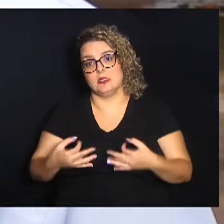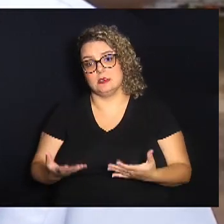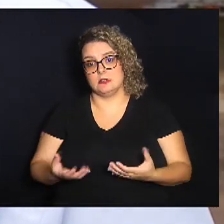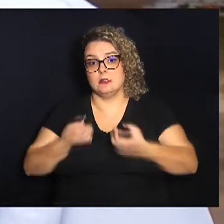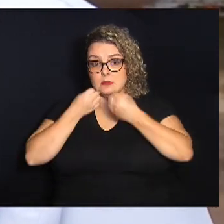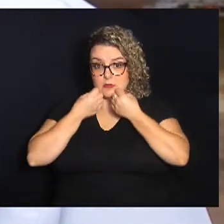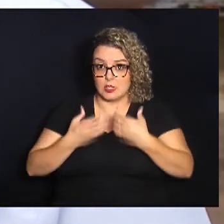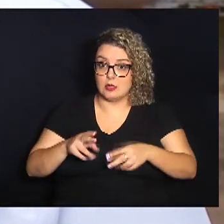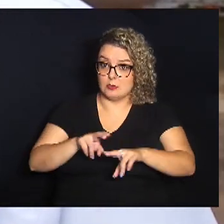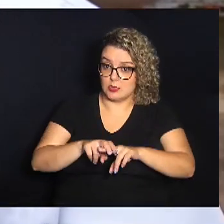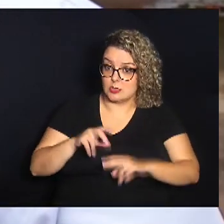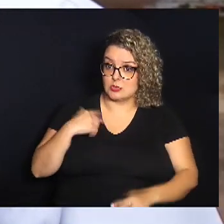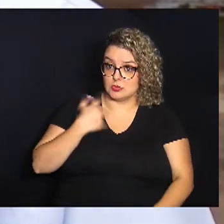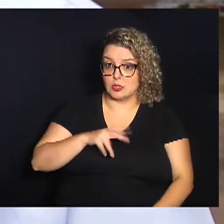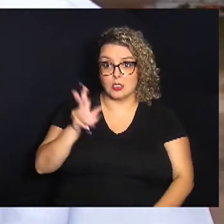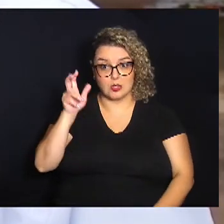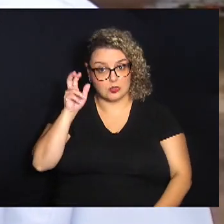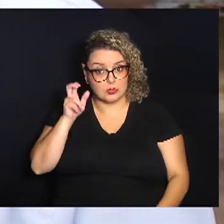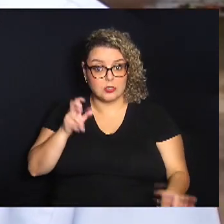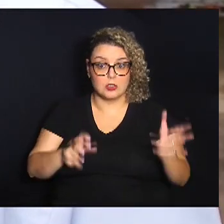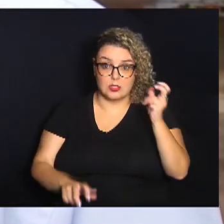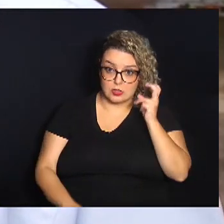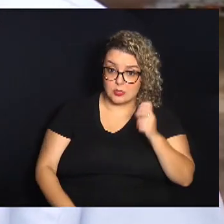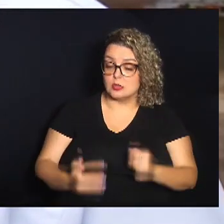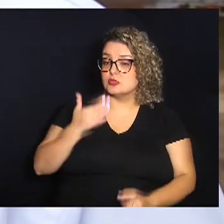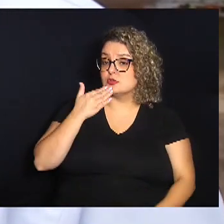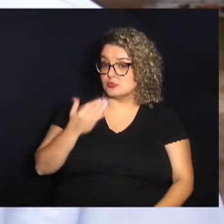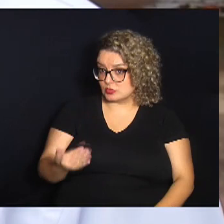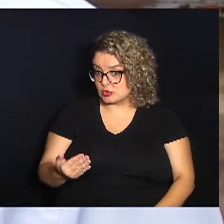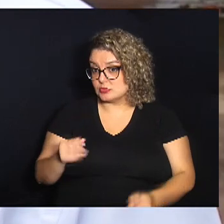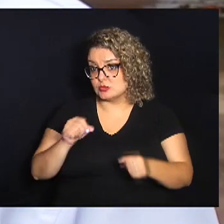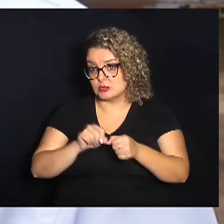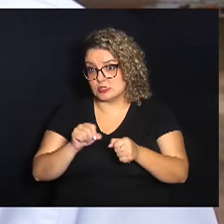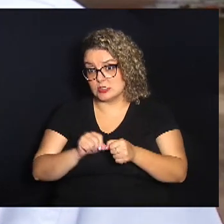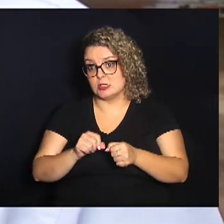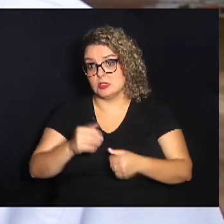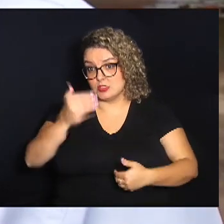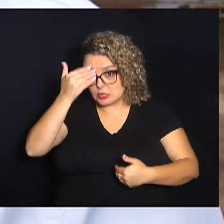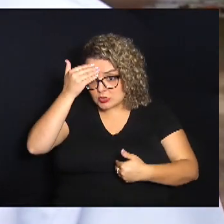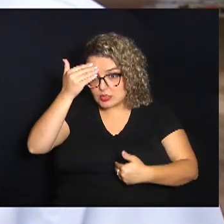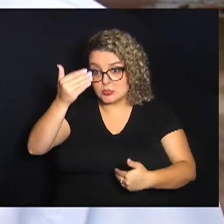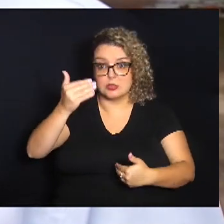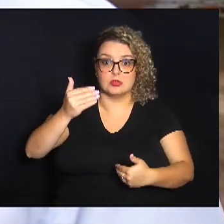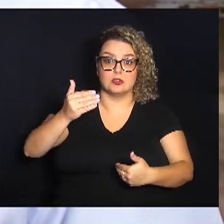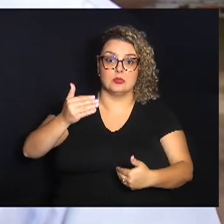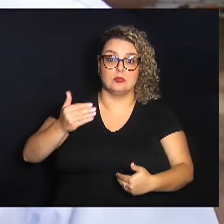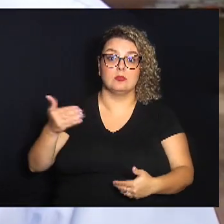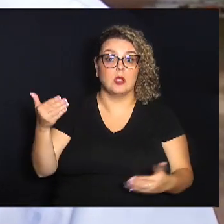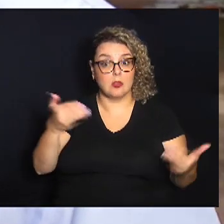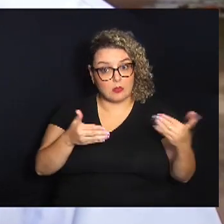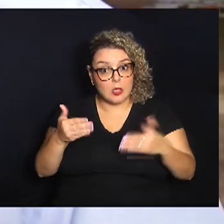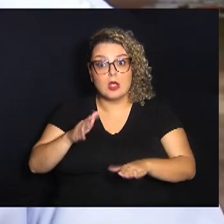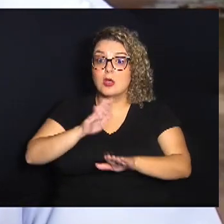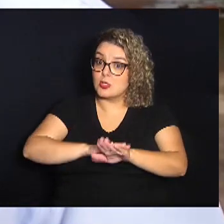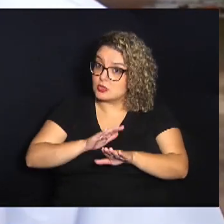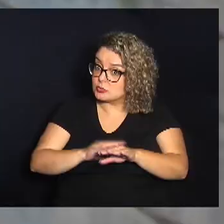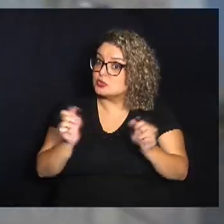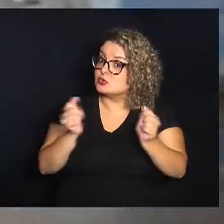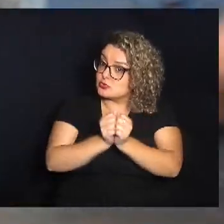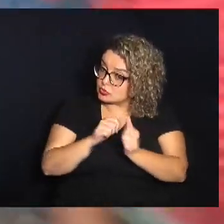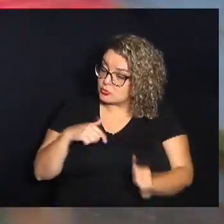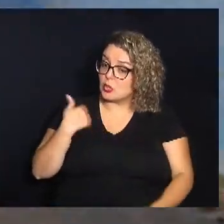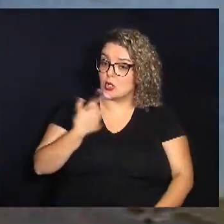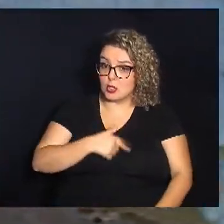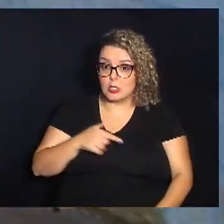isso, nós ouvimos as reivindicações que eles fizeram e sou muito grato por eles estarem participando ativamente, né,